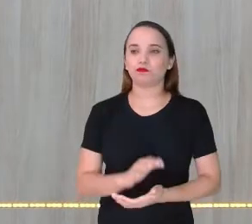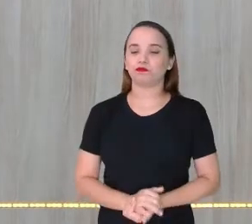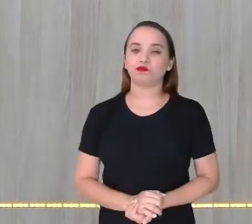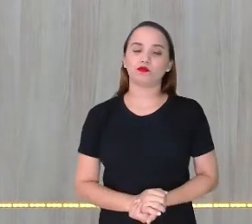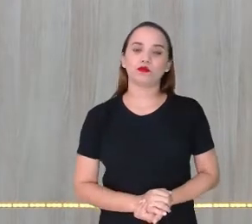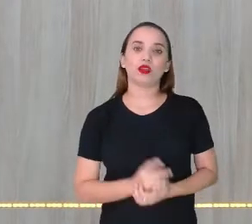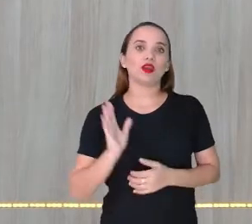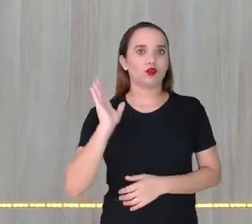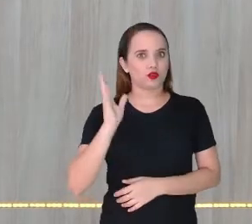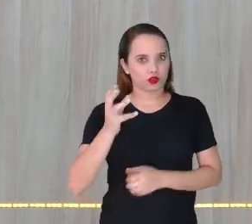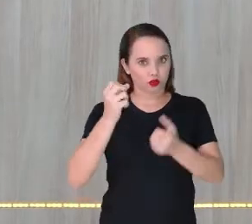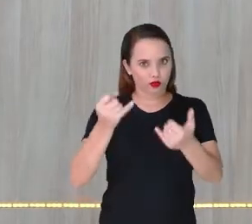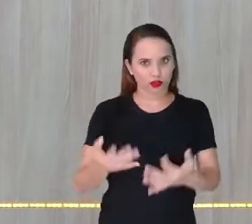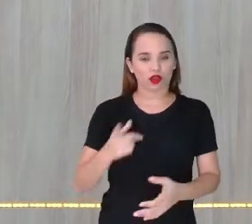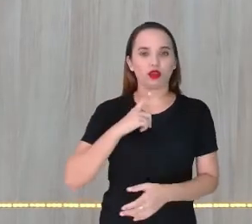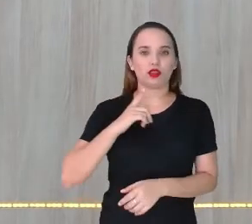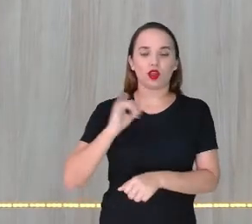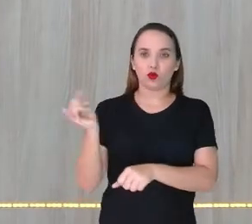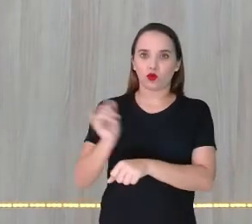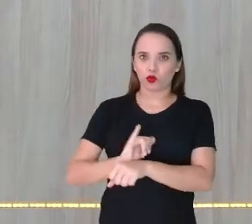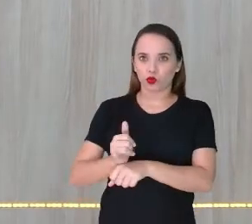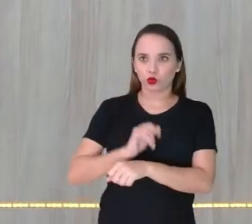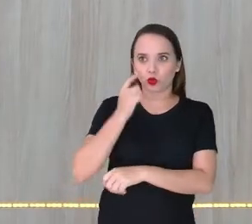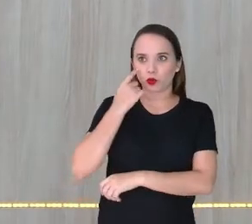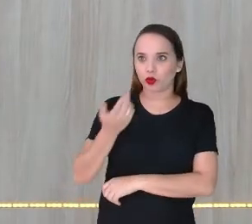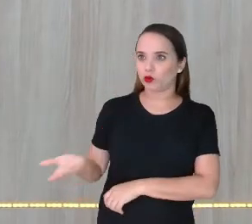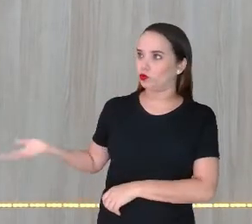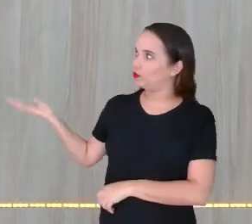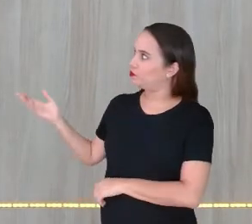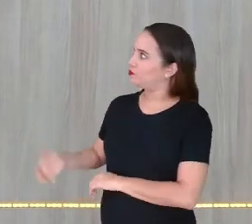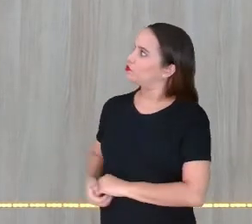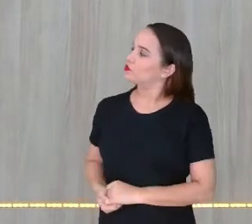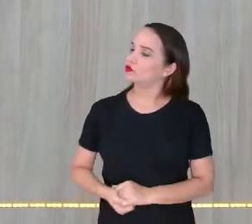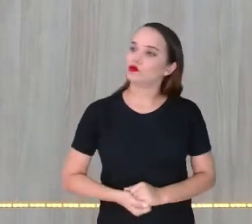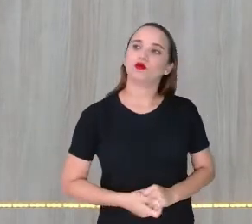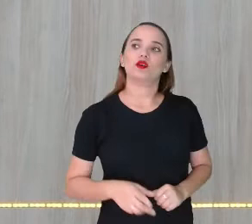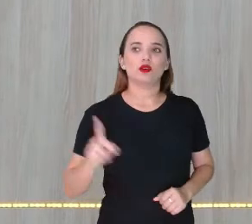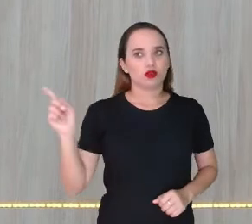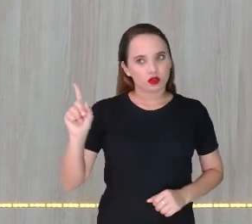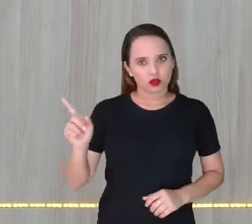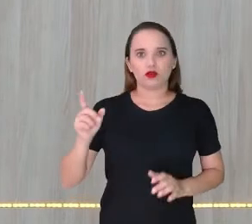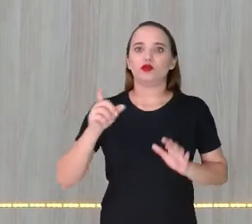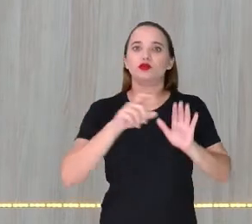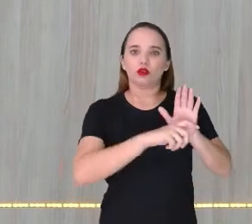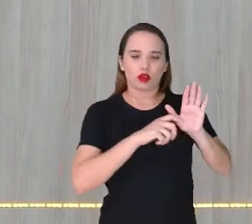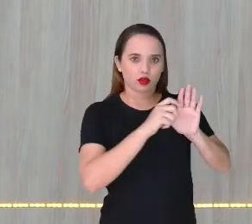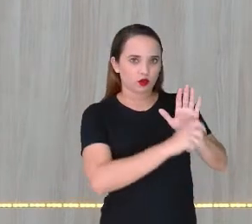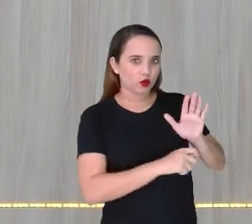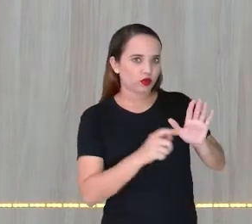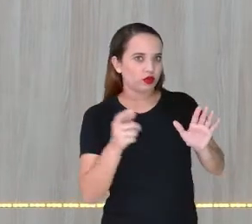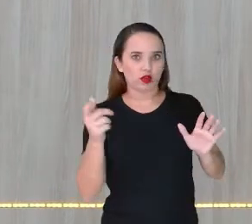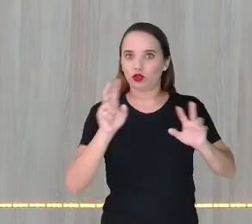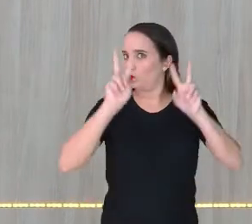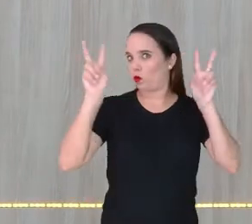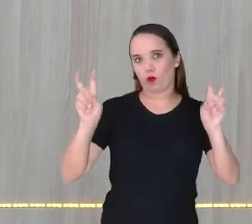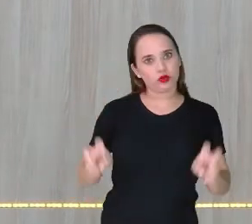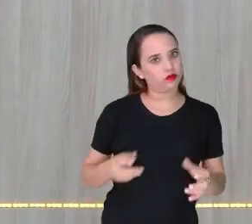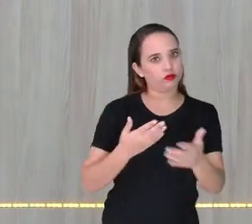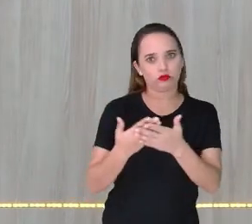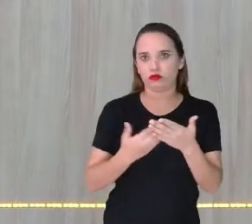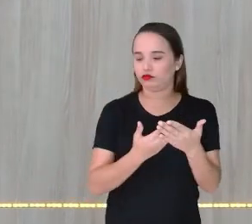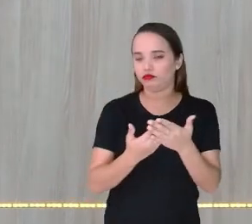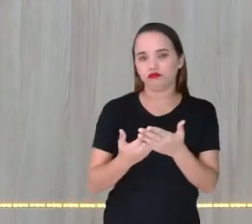falei, o canal do YouTube também está aí, facilitado para vocês. Esse QR Code de agora não é da aula anterior, é